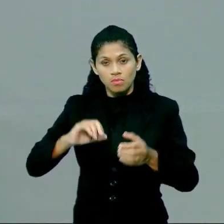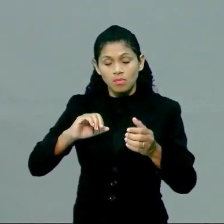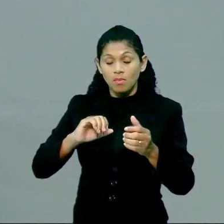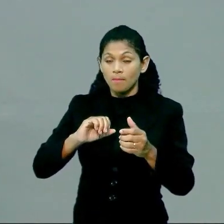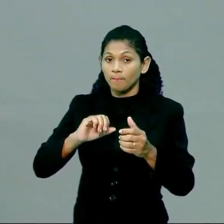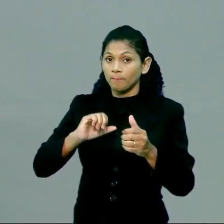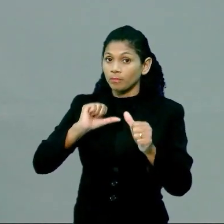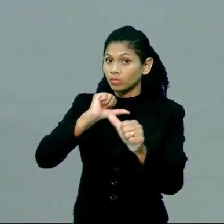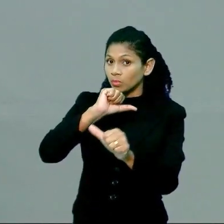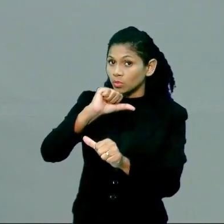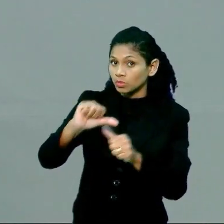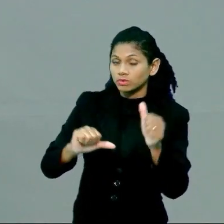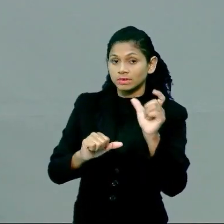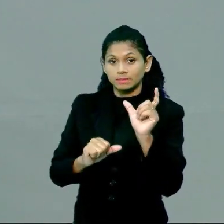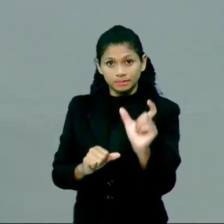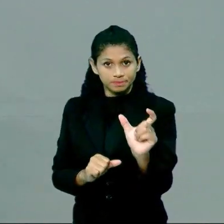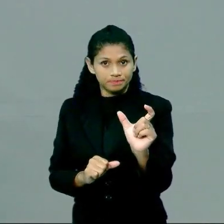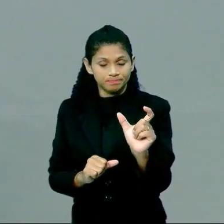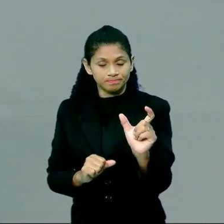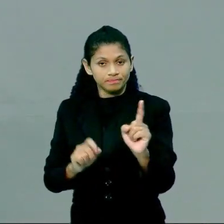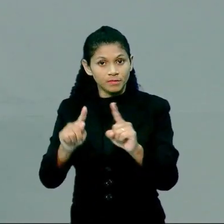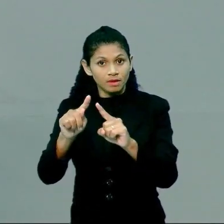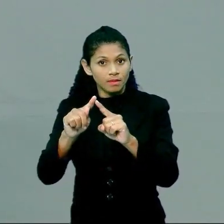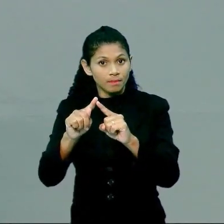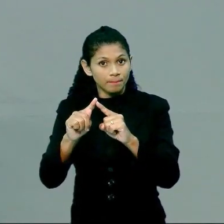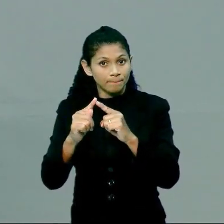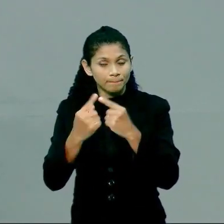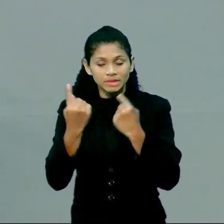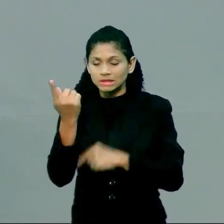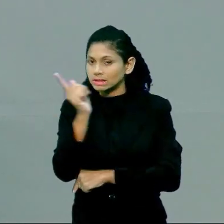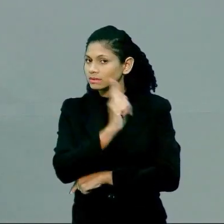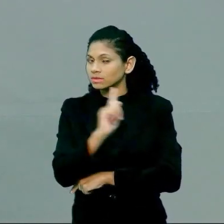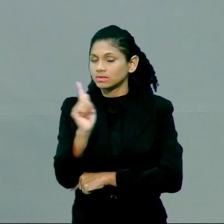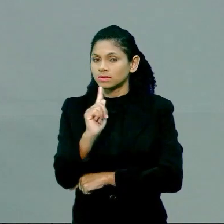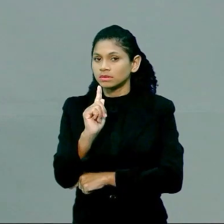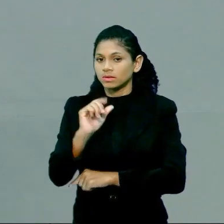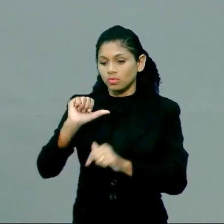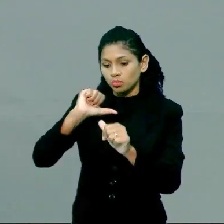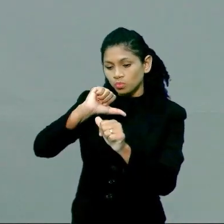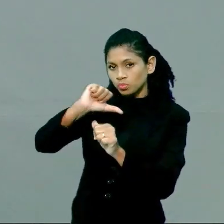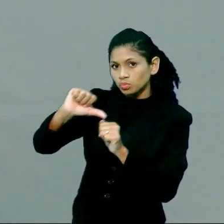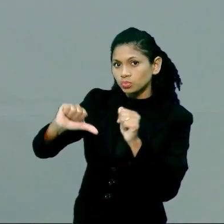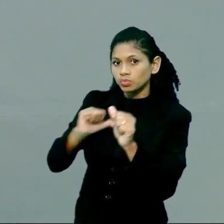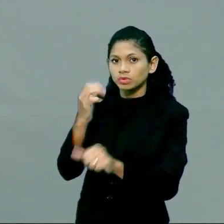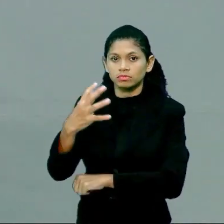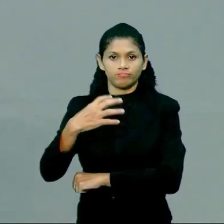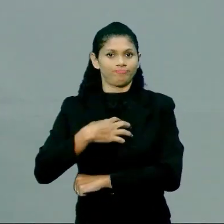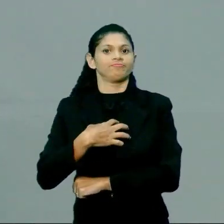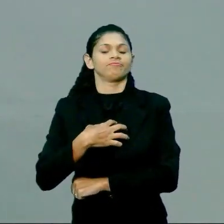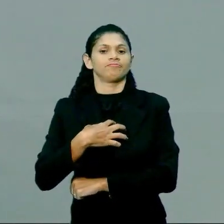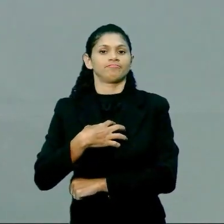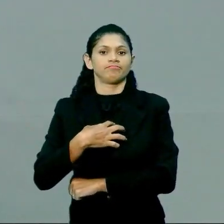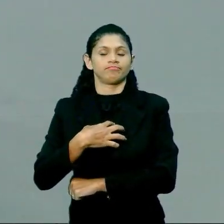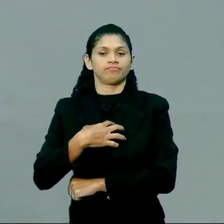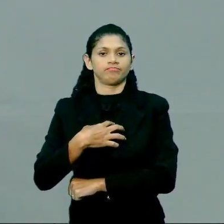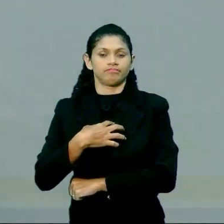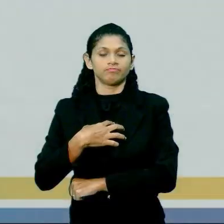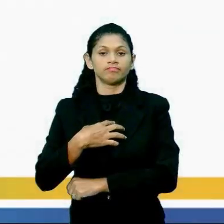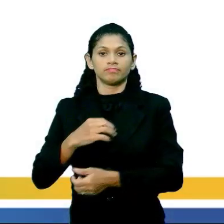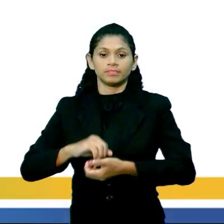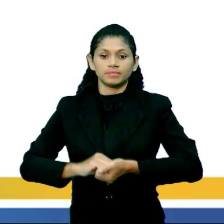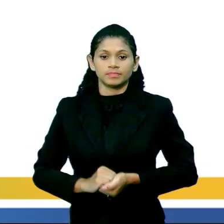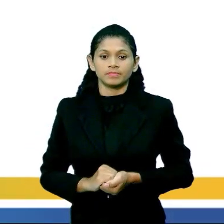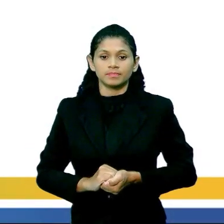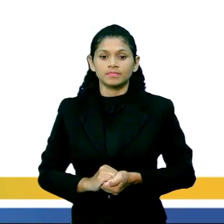mudo o sentido, né? Senão ela perde, tá? Se perdeu o sentido, perdeu o contexto. Eu não estou falando mais da mesma